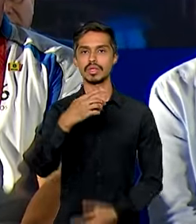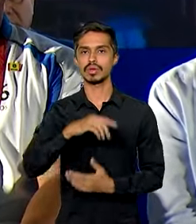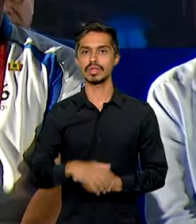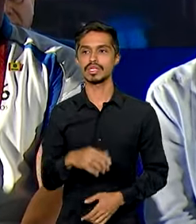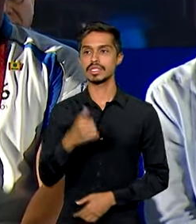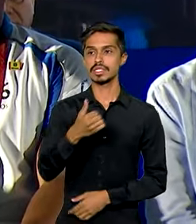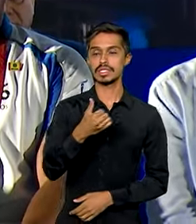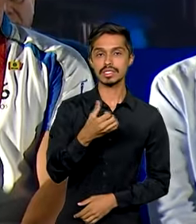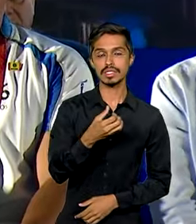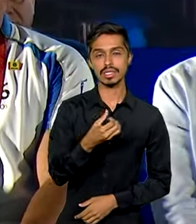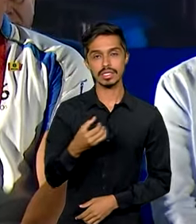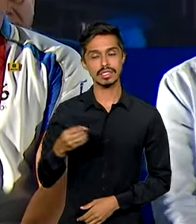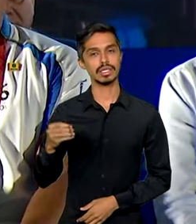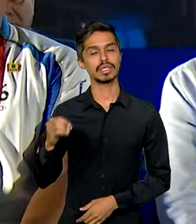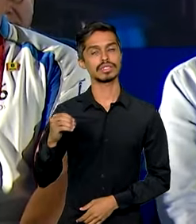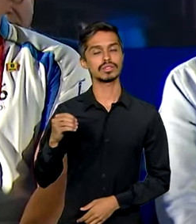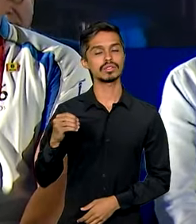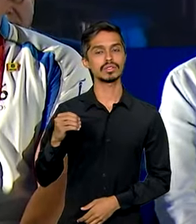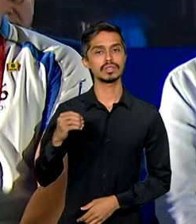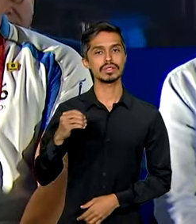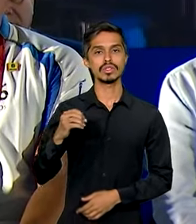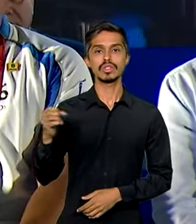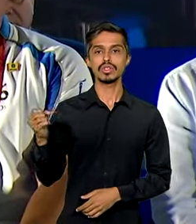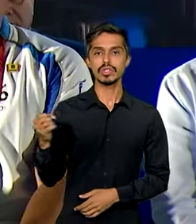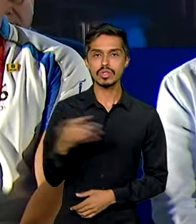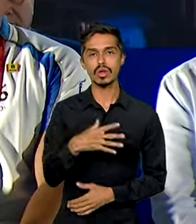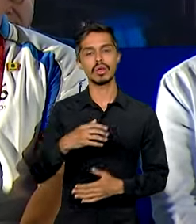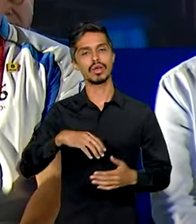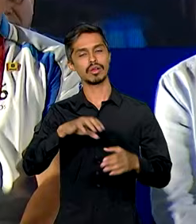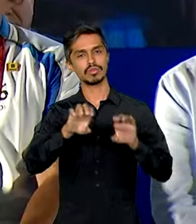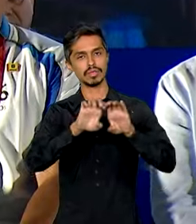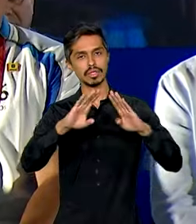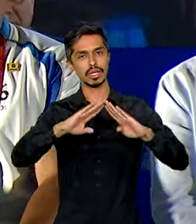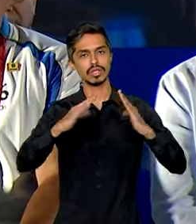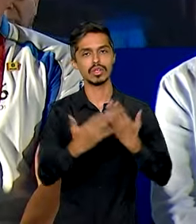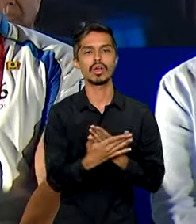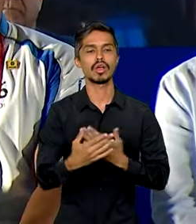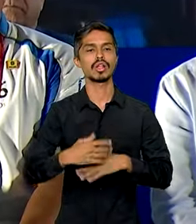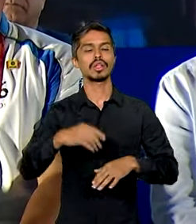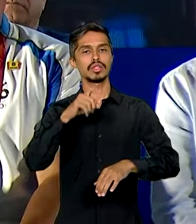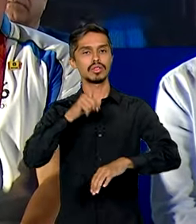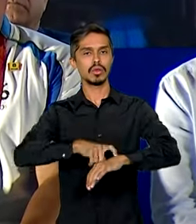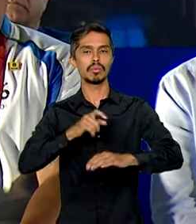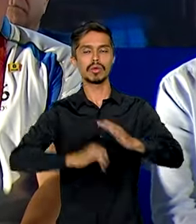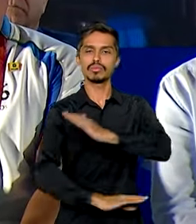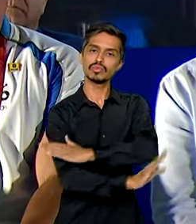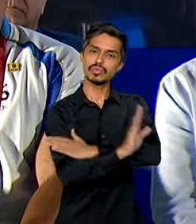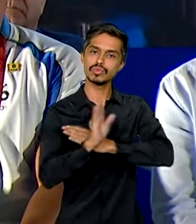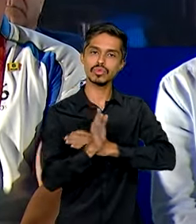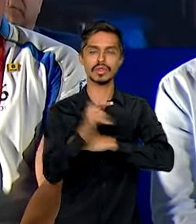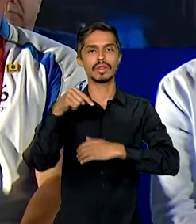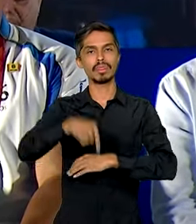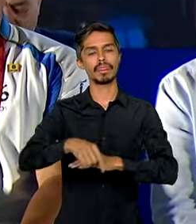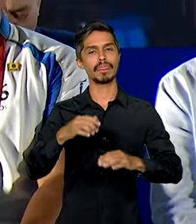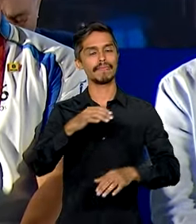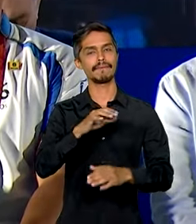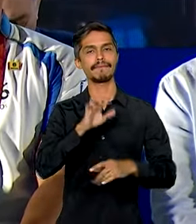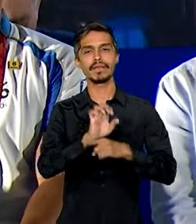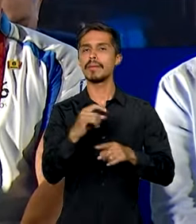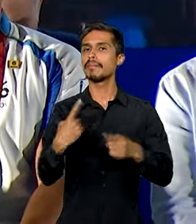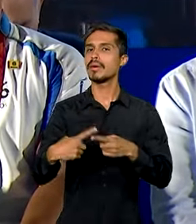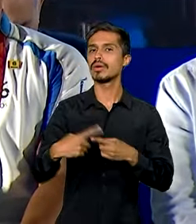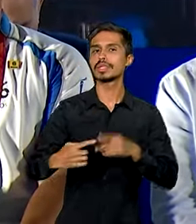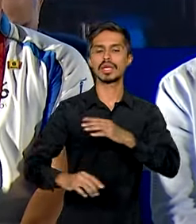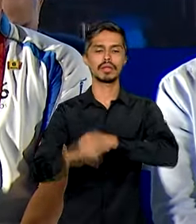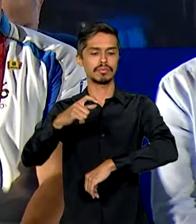44.618 novas matrículas em escola tempo integral nesse estado do Rio de Janeiro. Por que a escola tempo integral?